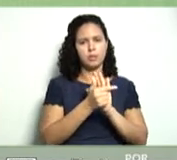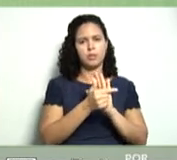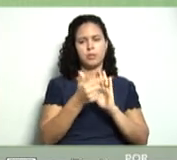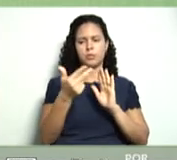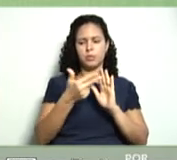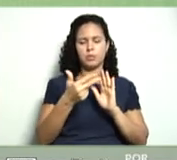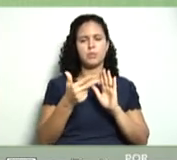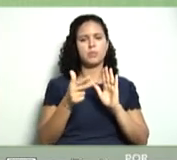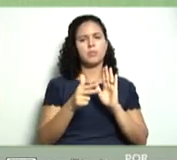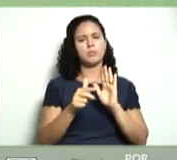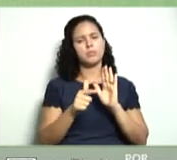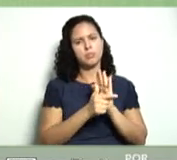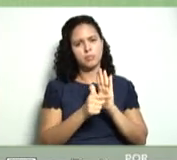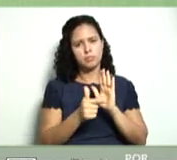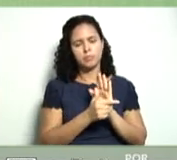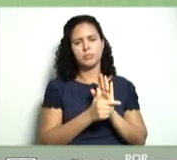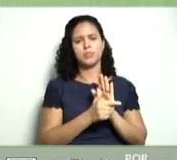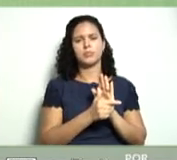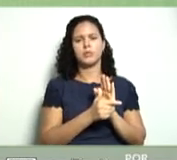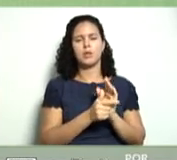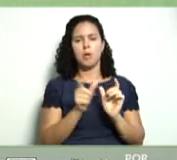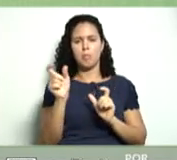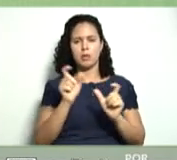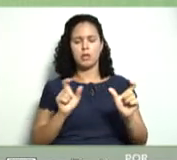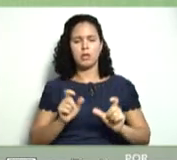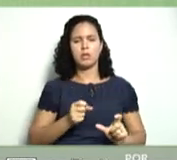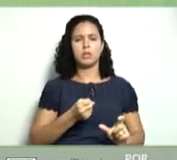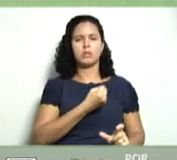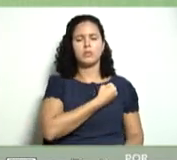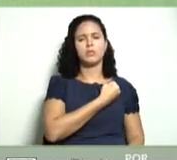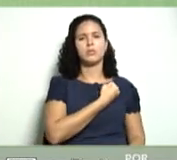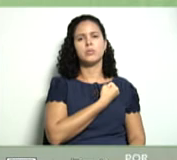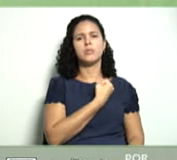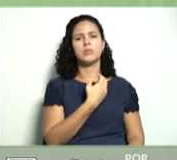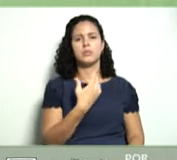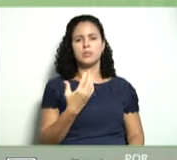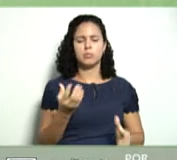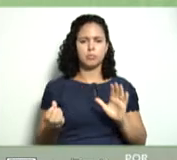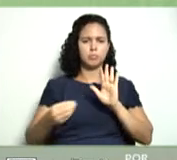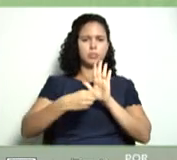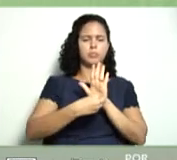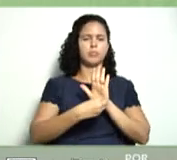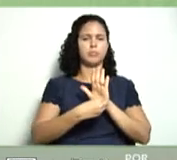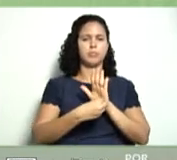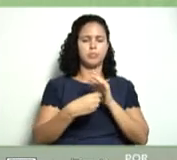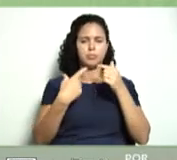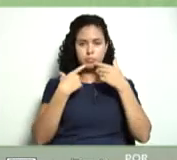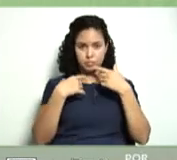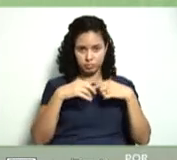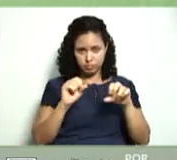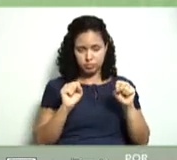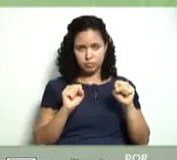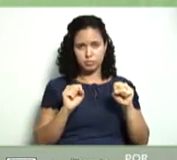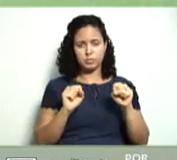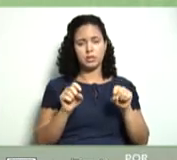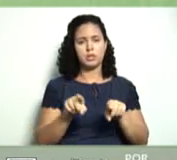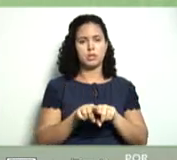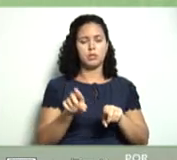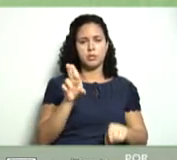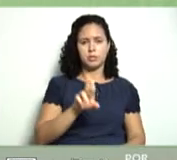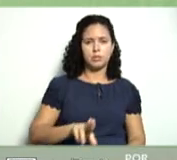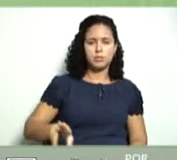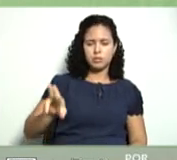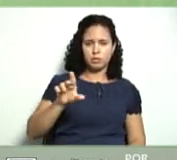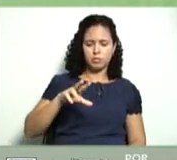palavras com o número de páginas ea linguagem como mostrei certo você pode ser utilizados caso estiver usando o